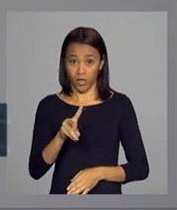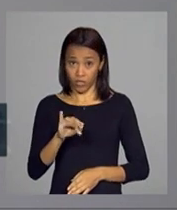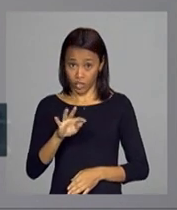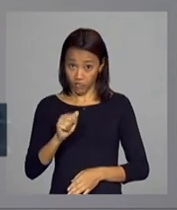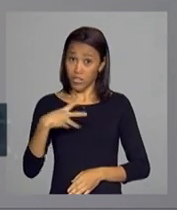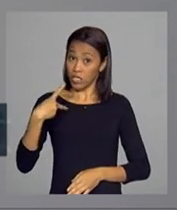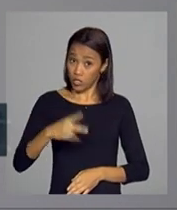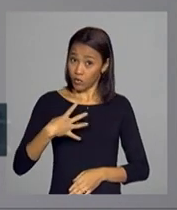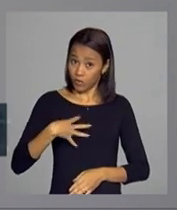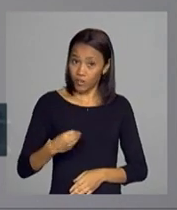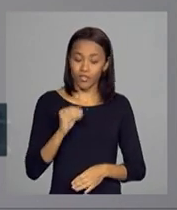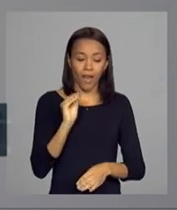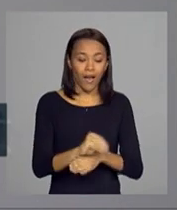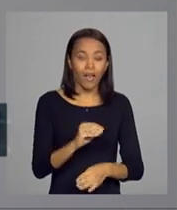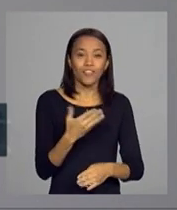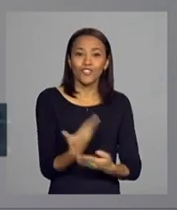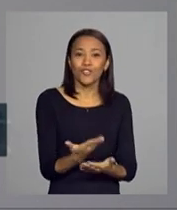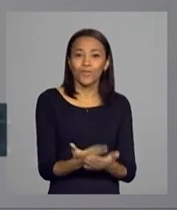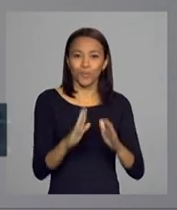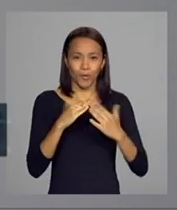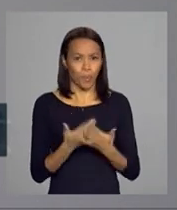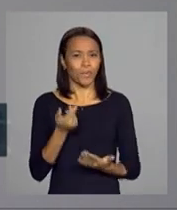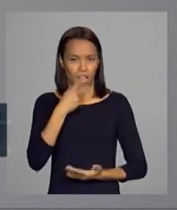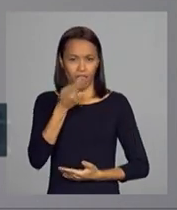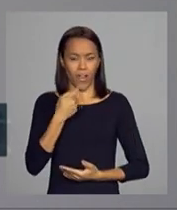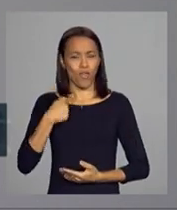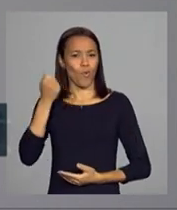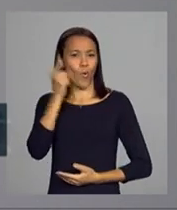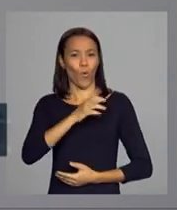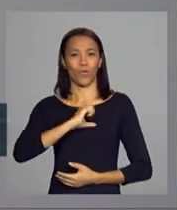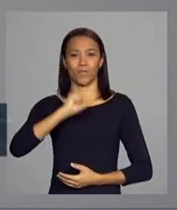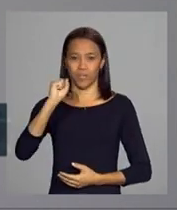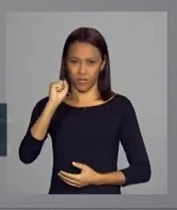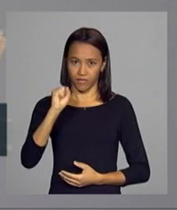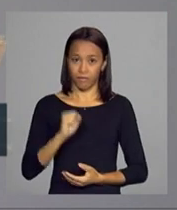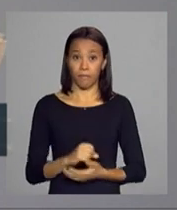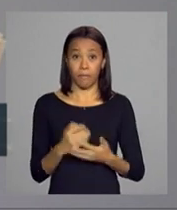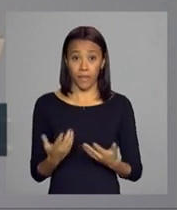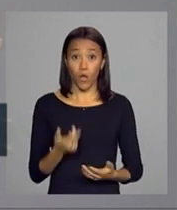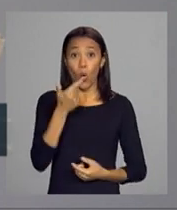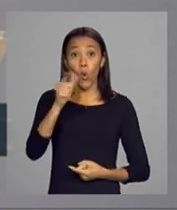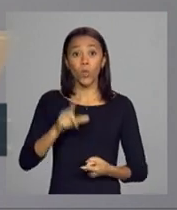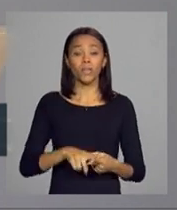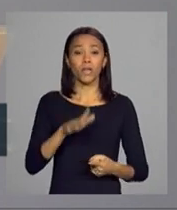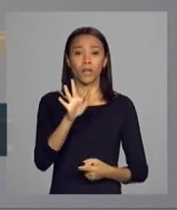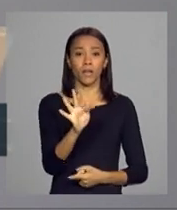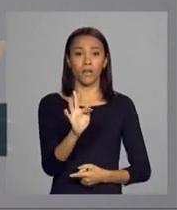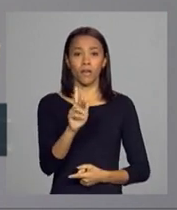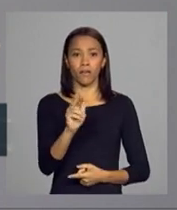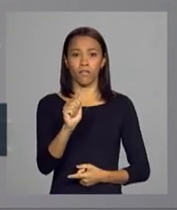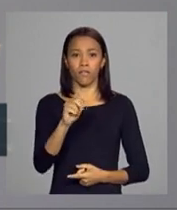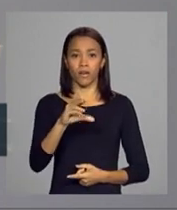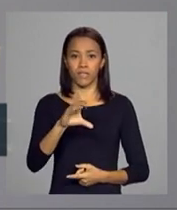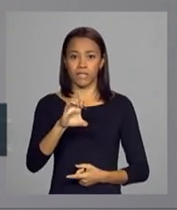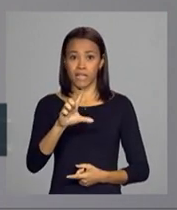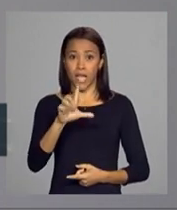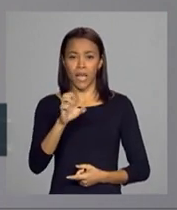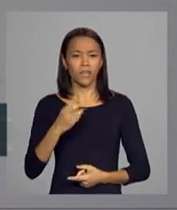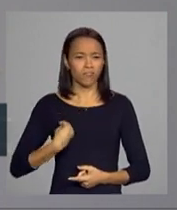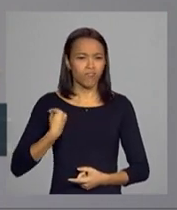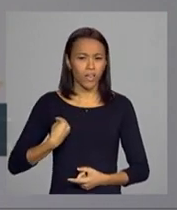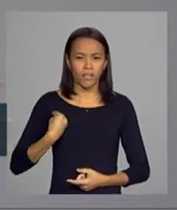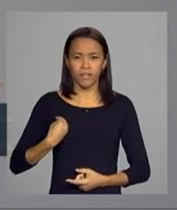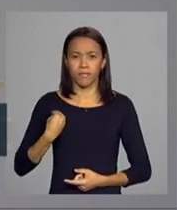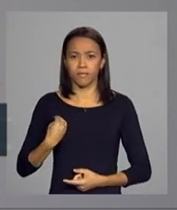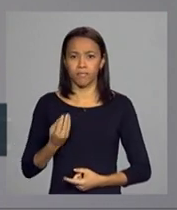creche, e por isso ela se diz uma vencedora, e de fato é. A Franciele, que está aqui, cadê a Franciele?